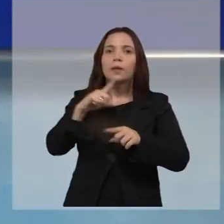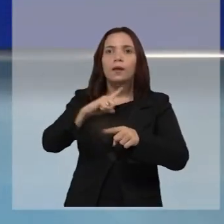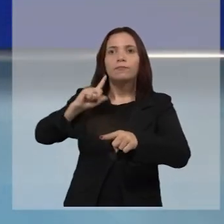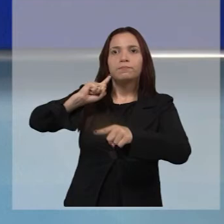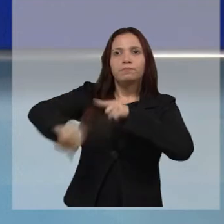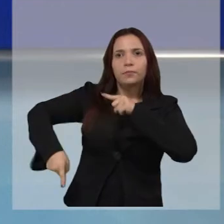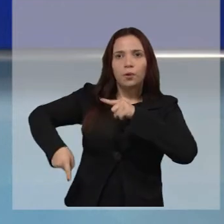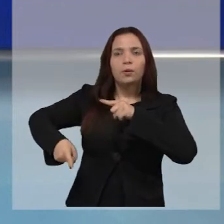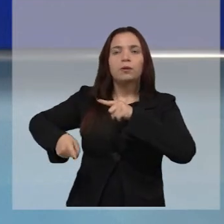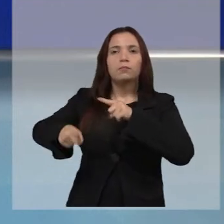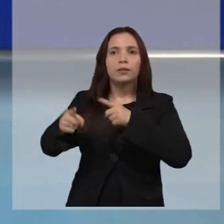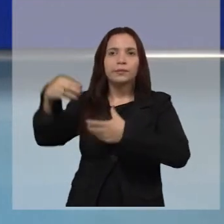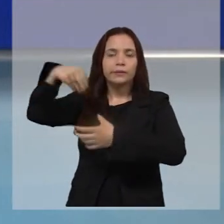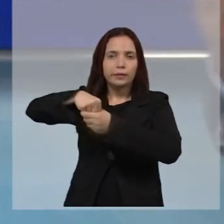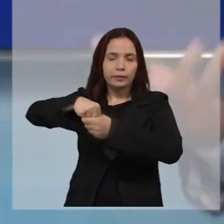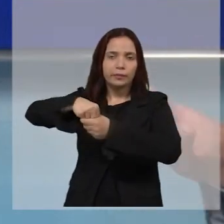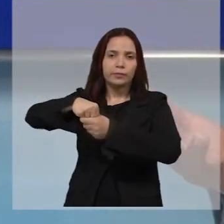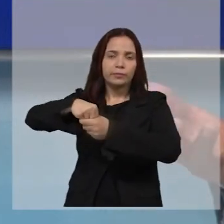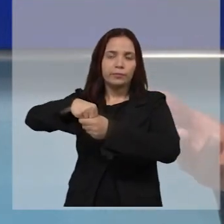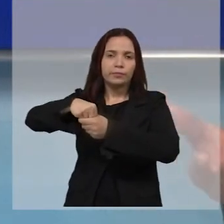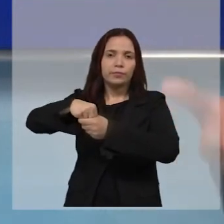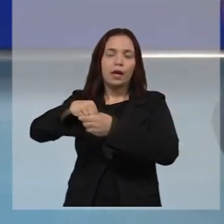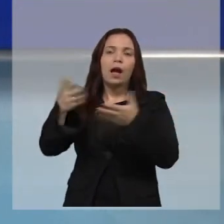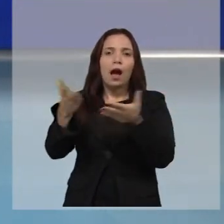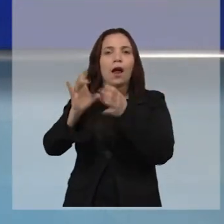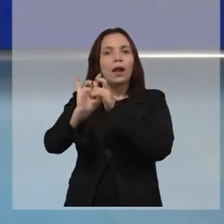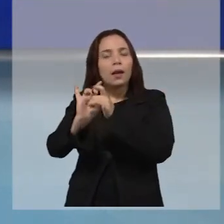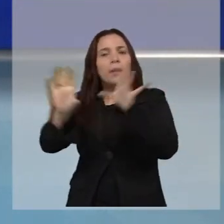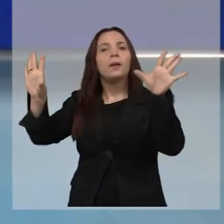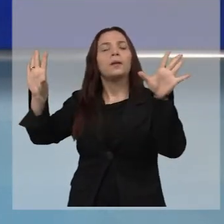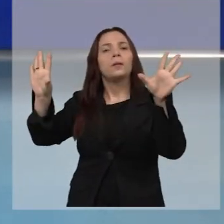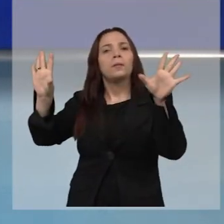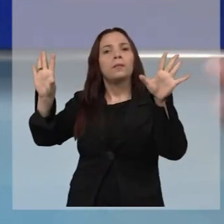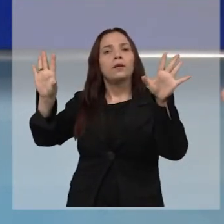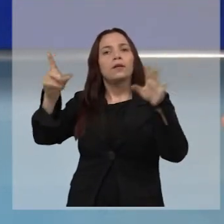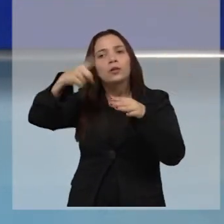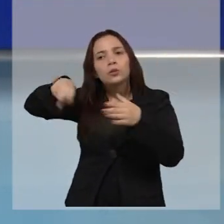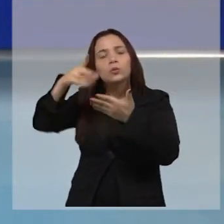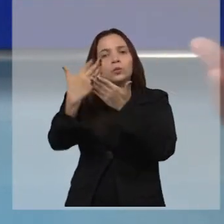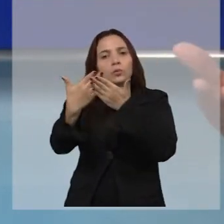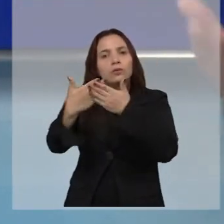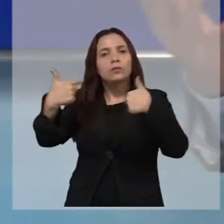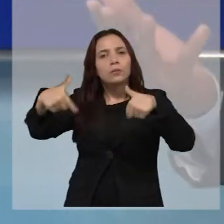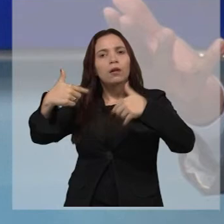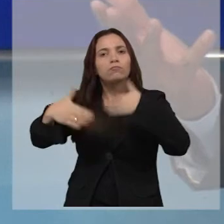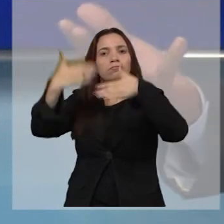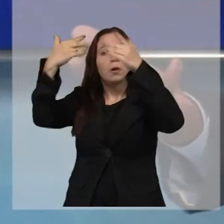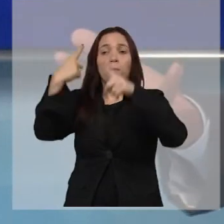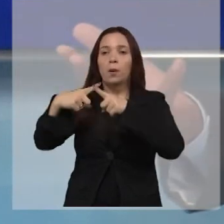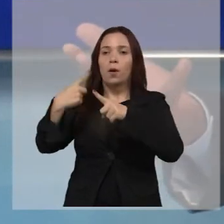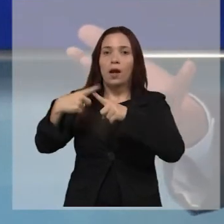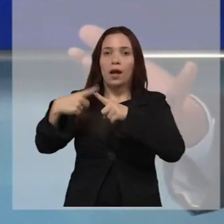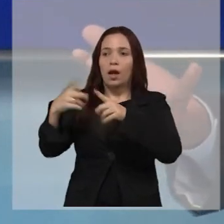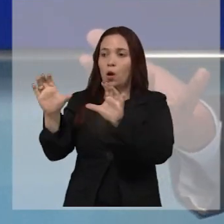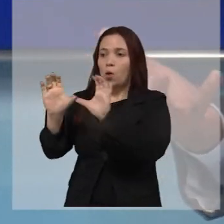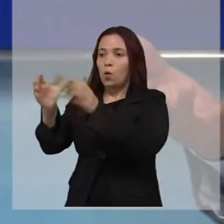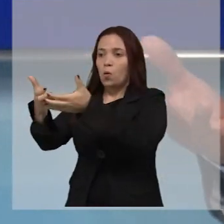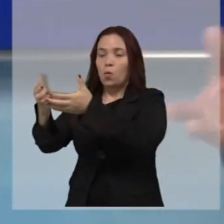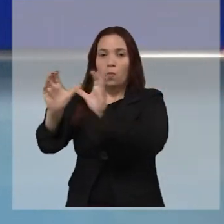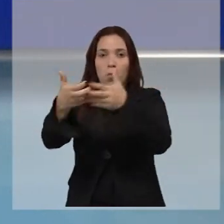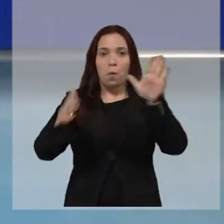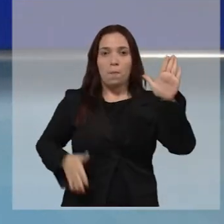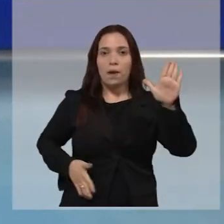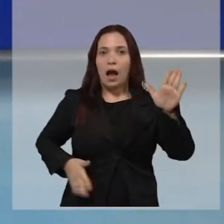antes proibidos de participar dessas atividades, ele já vai liberar para que essas pessoas possam, finalmente, porque não estão coagidas mais, né?